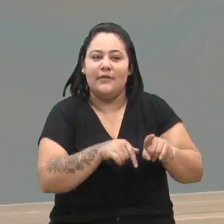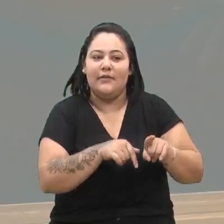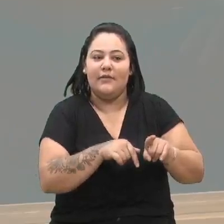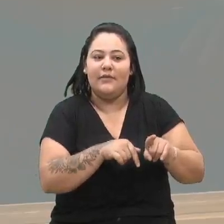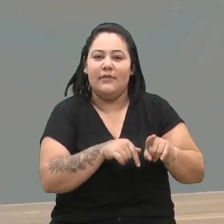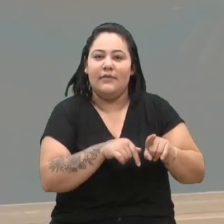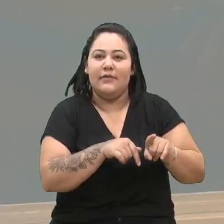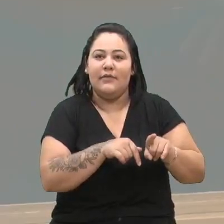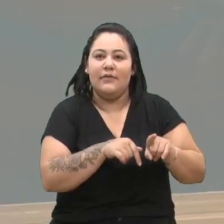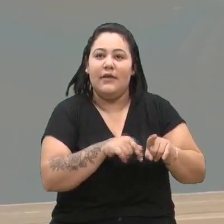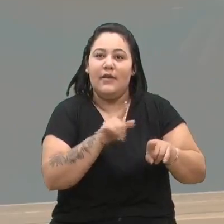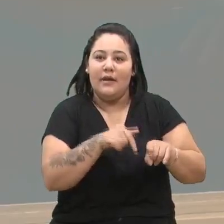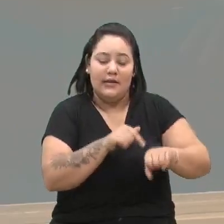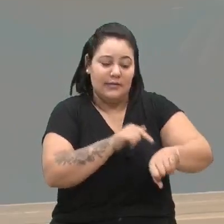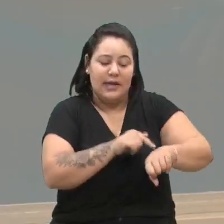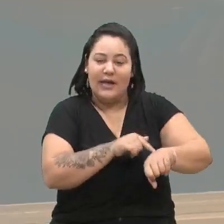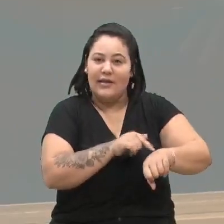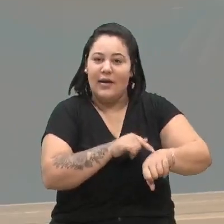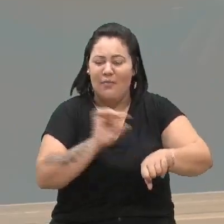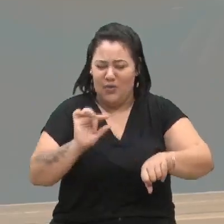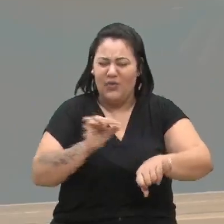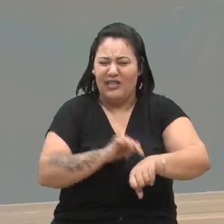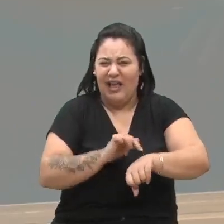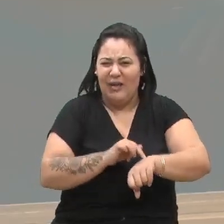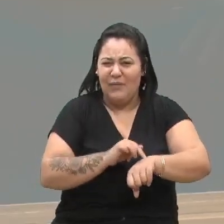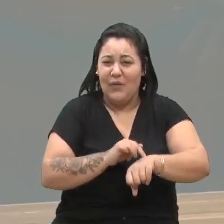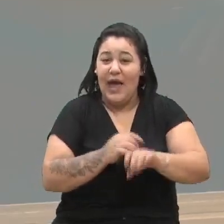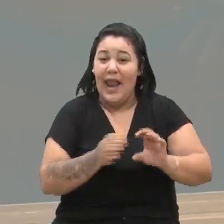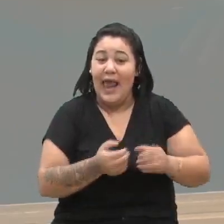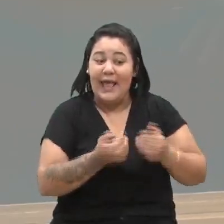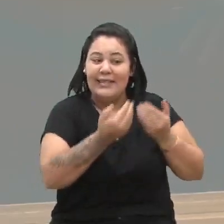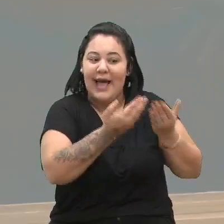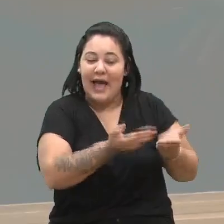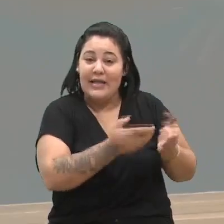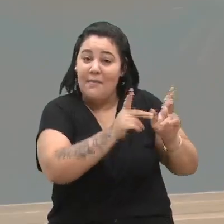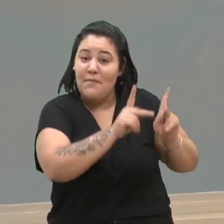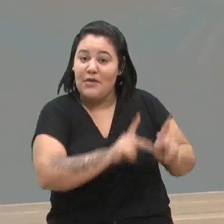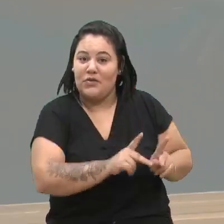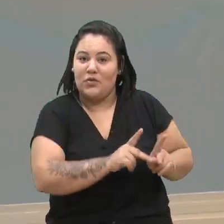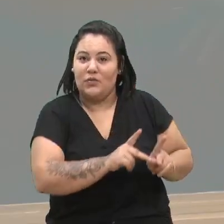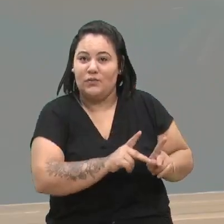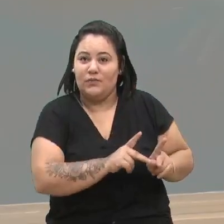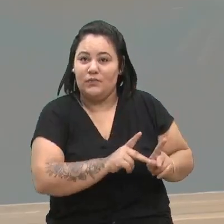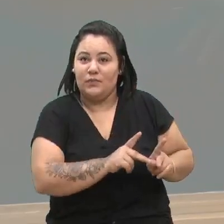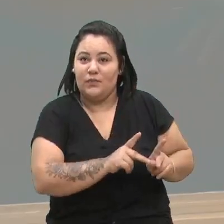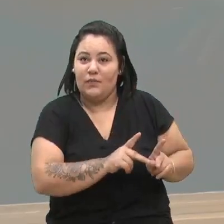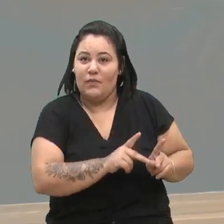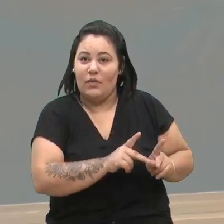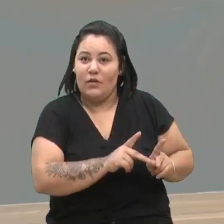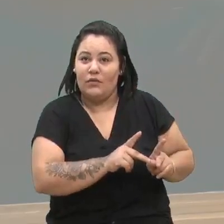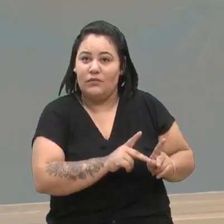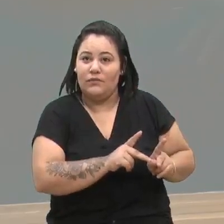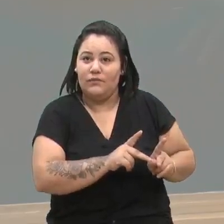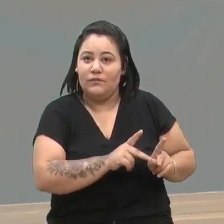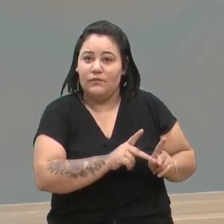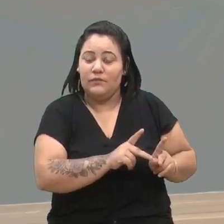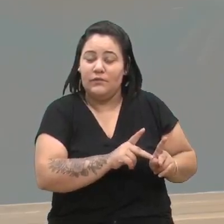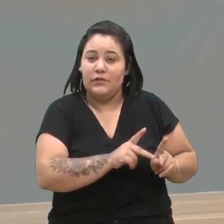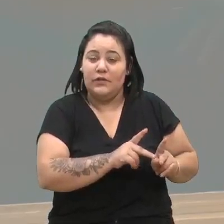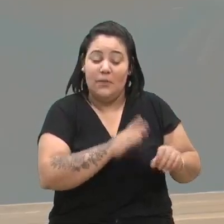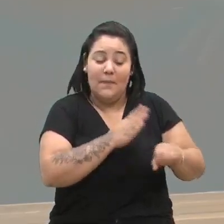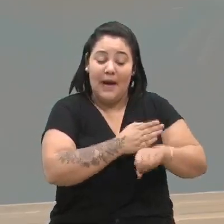saídas temporárias são concedidas àquelas pessoas que estão no regime